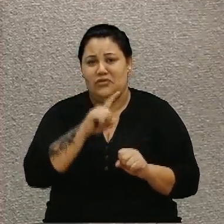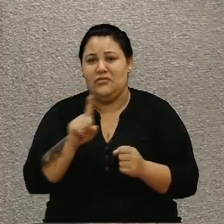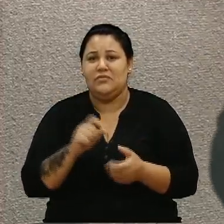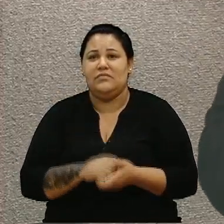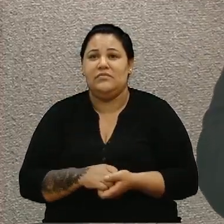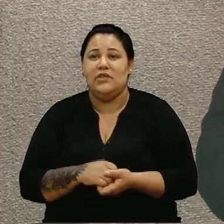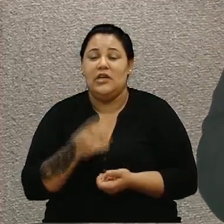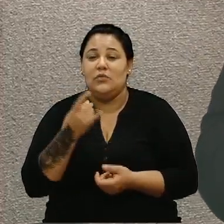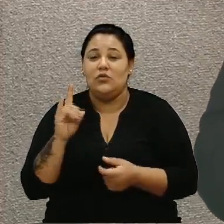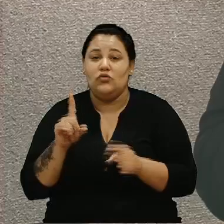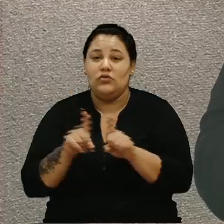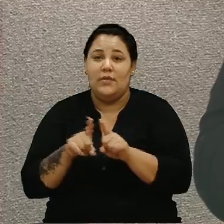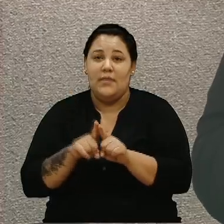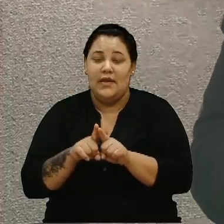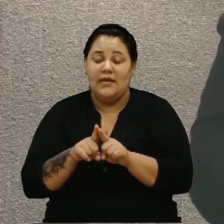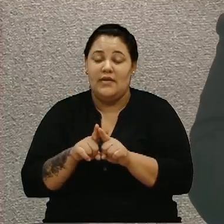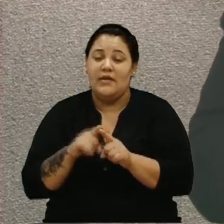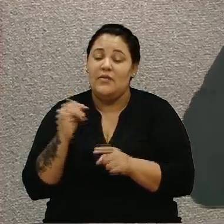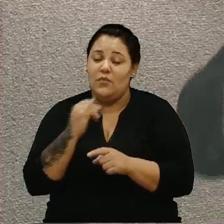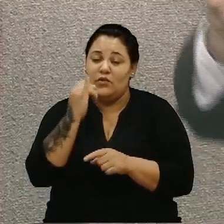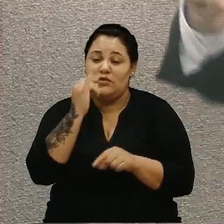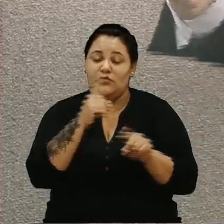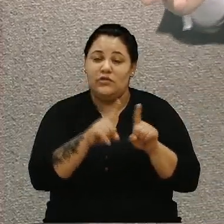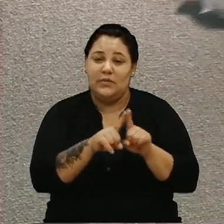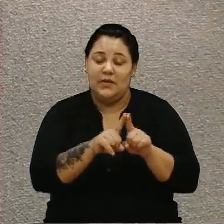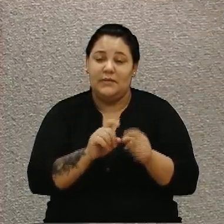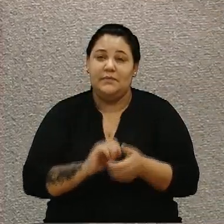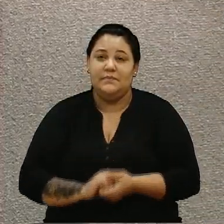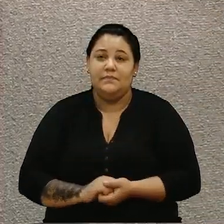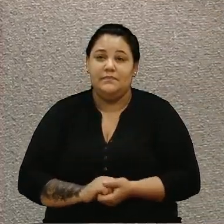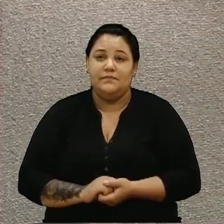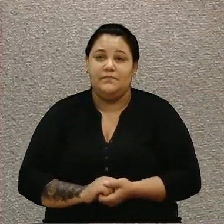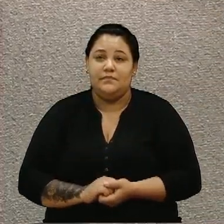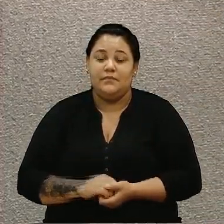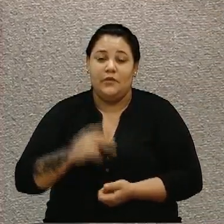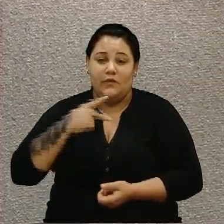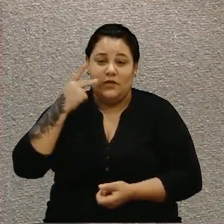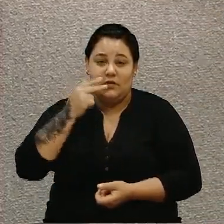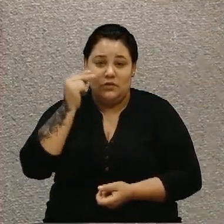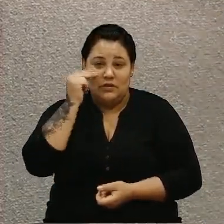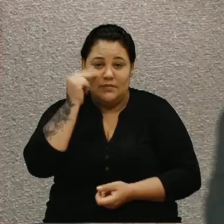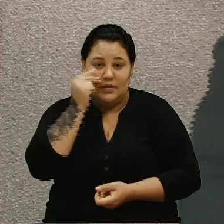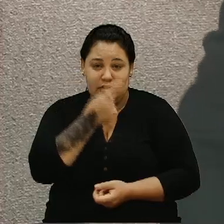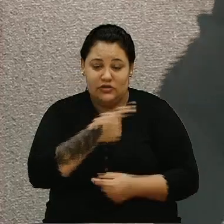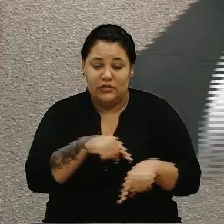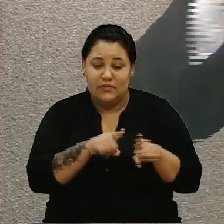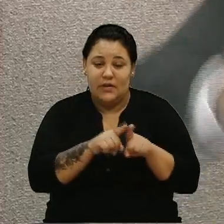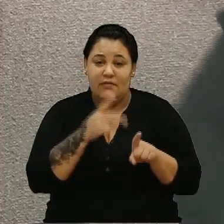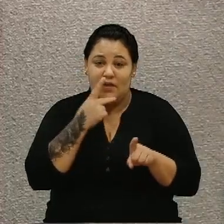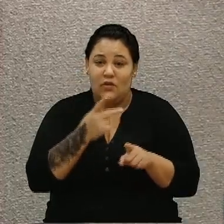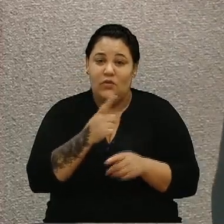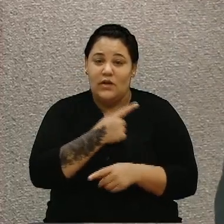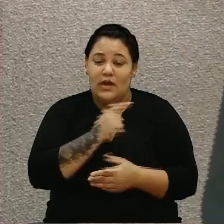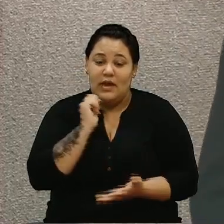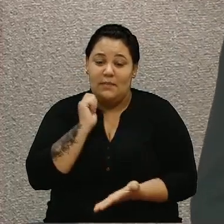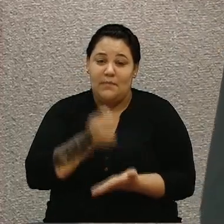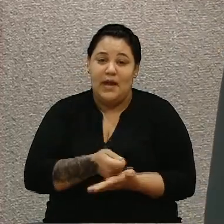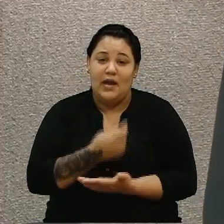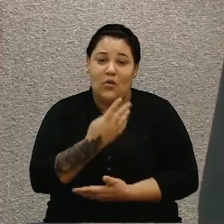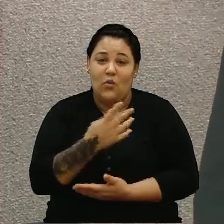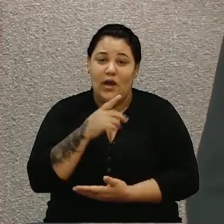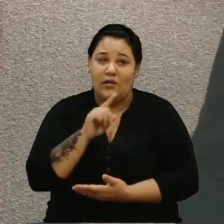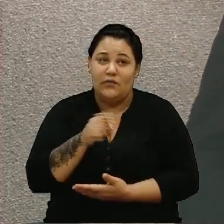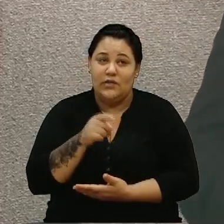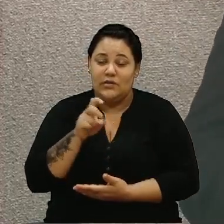E por último, não menos importante, aqui o vereador Cláudio Libardi, ele falou que ele paga 4,5% de